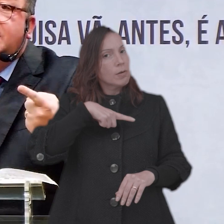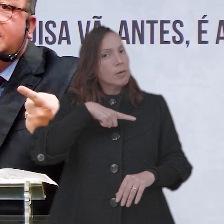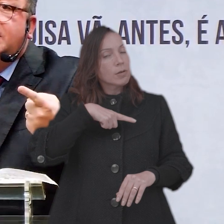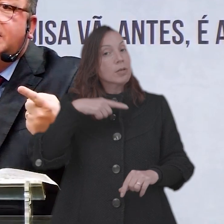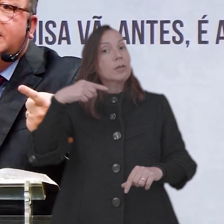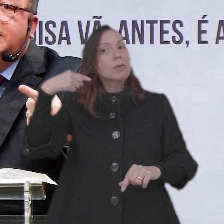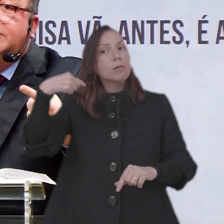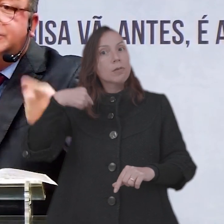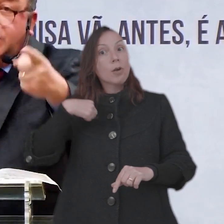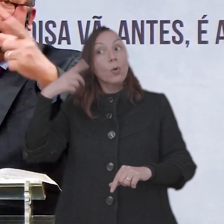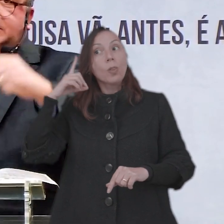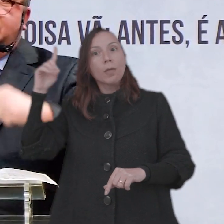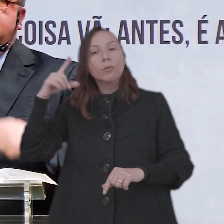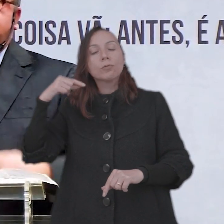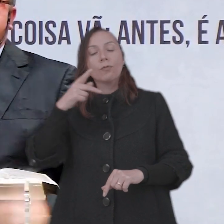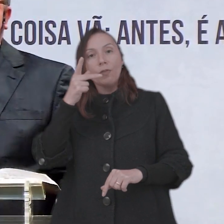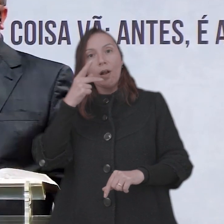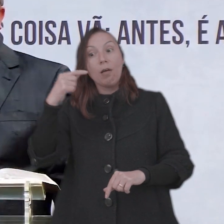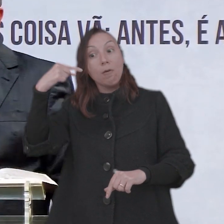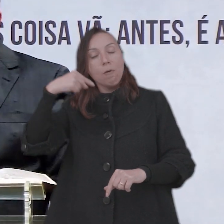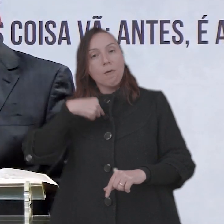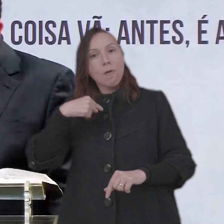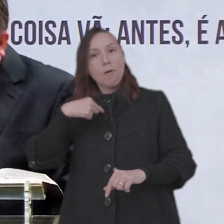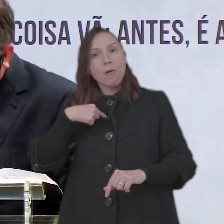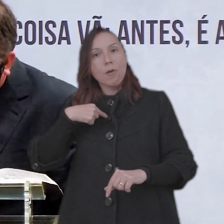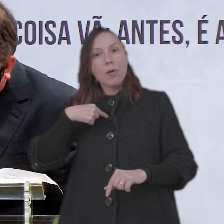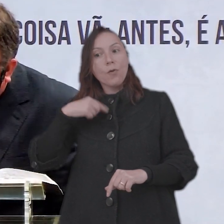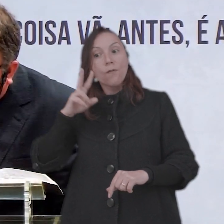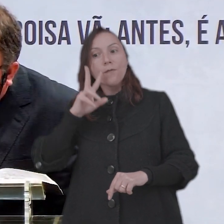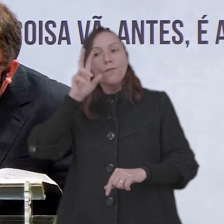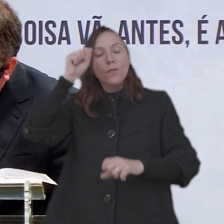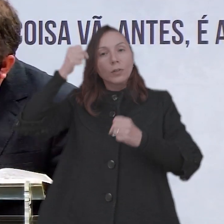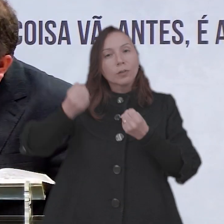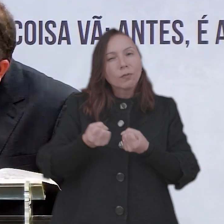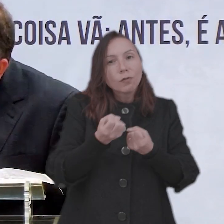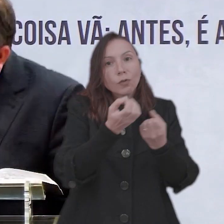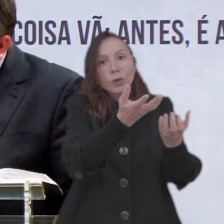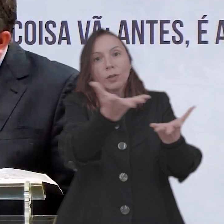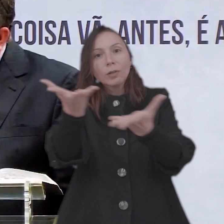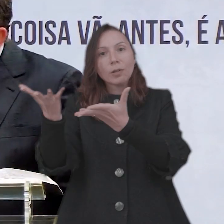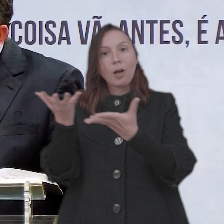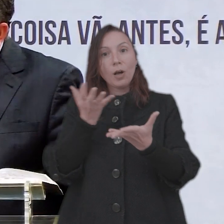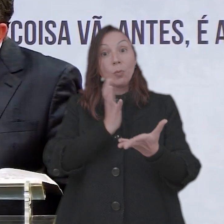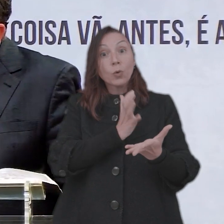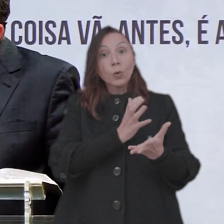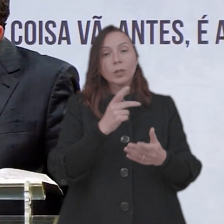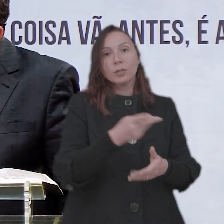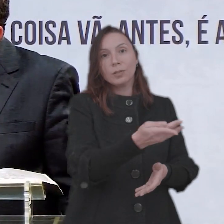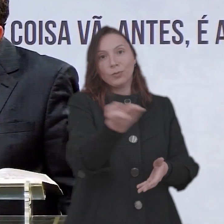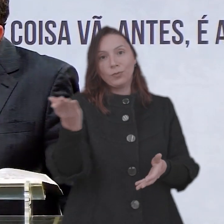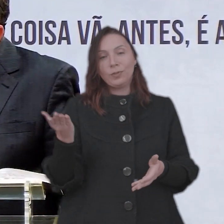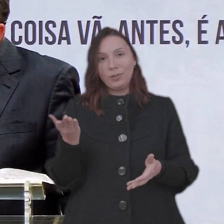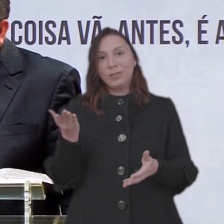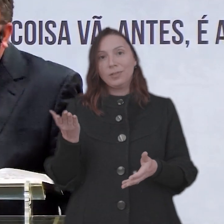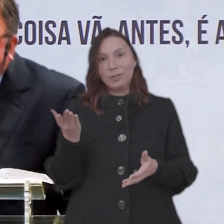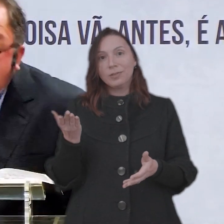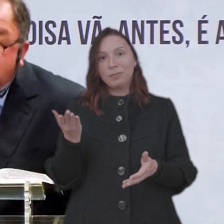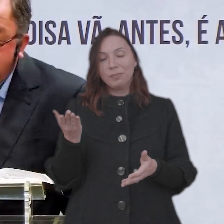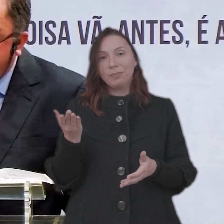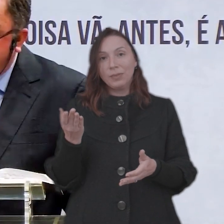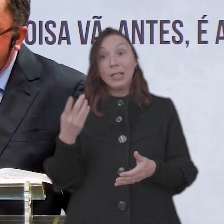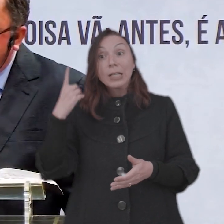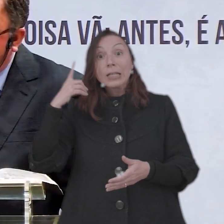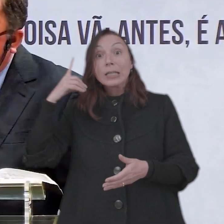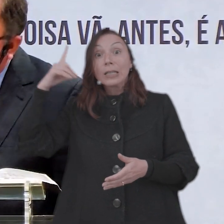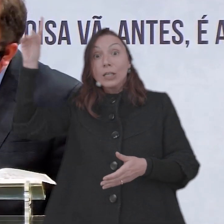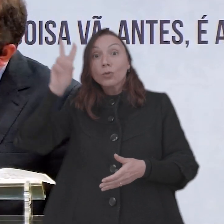fortalecerei o seu coração. Essa é a tradução. O hebraico é essa. E ele